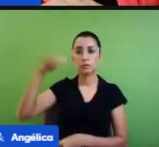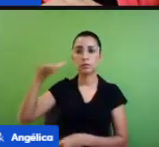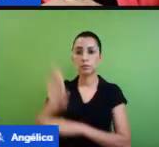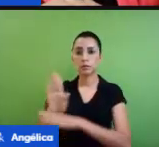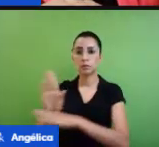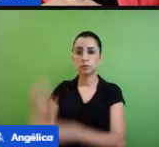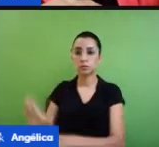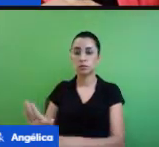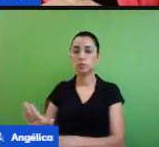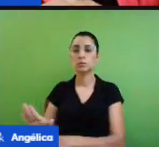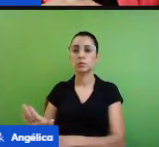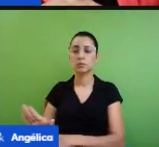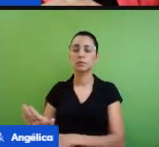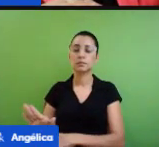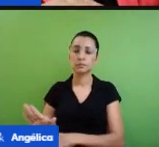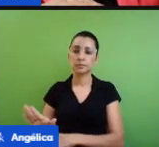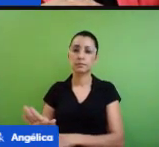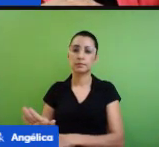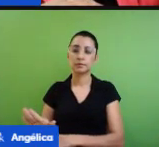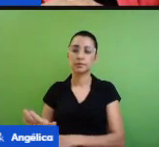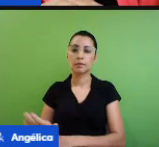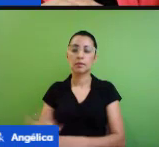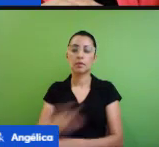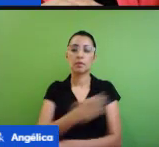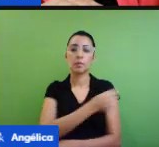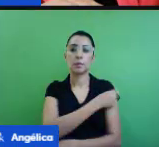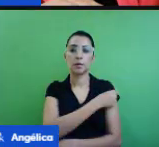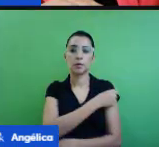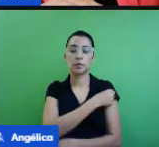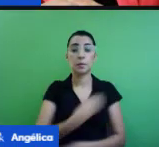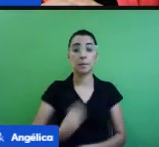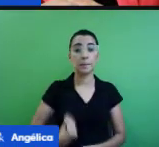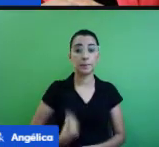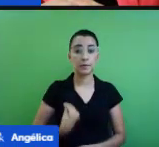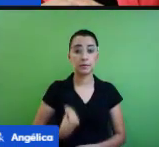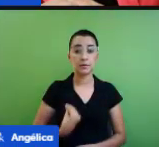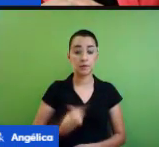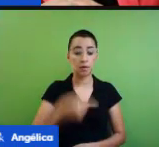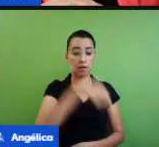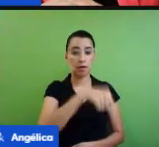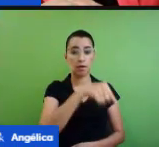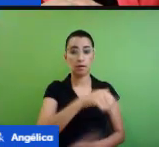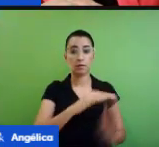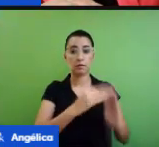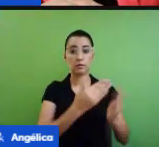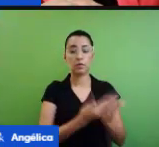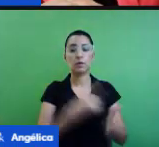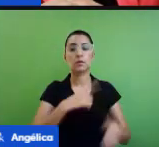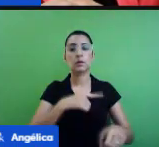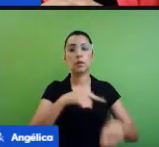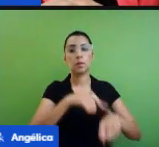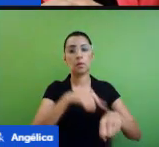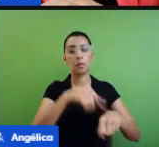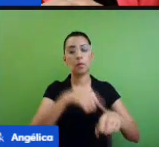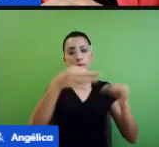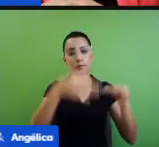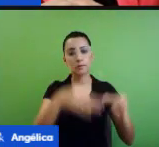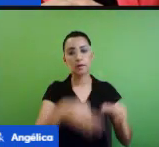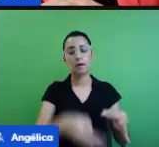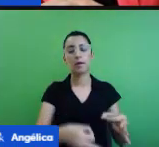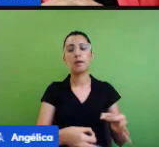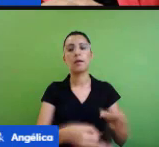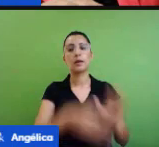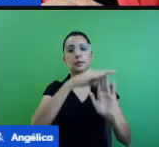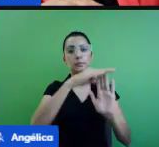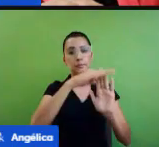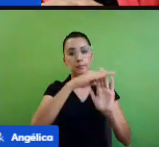página. Não, como o aluno presencial, ele tem o seu horário de aula, ele tem lá